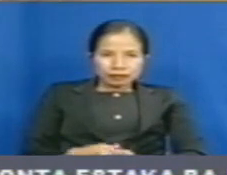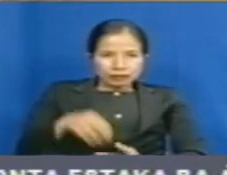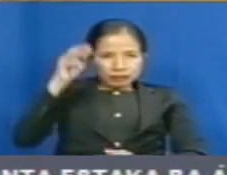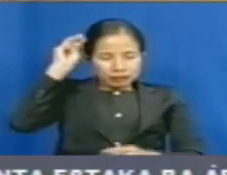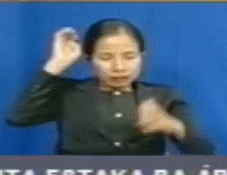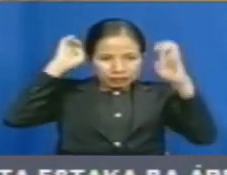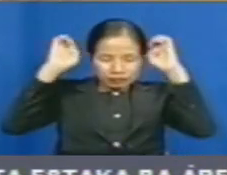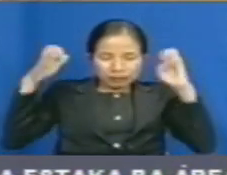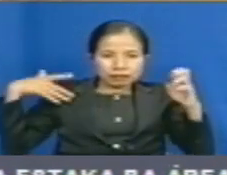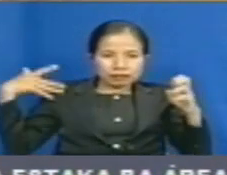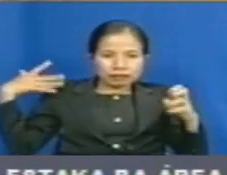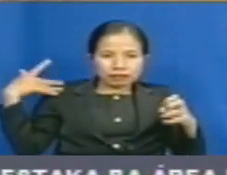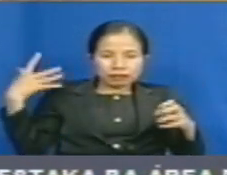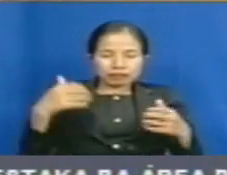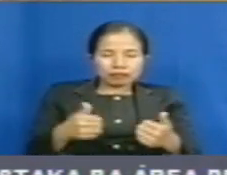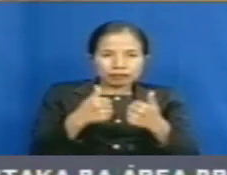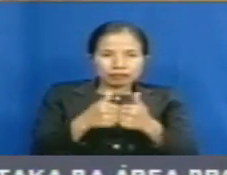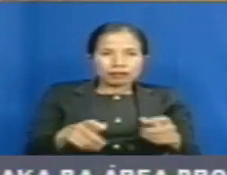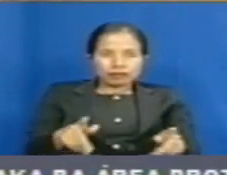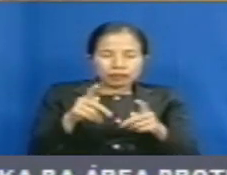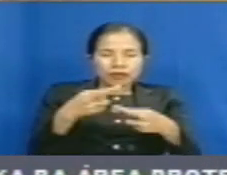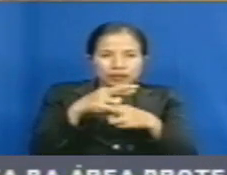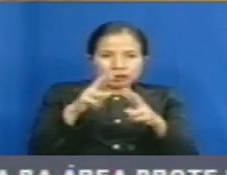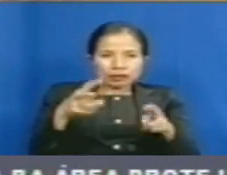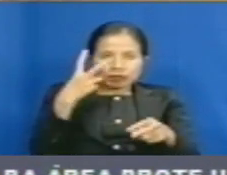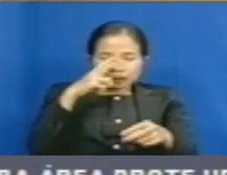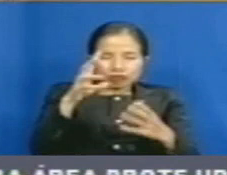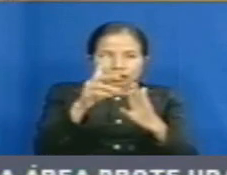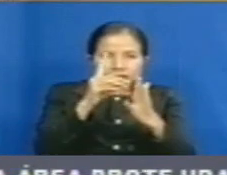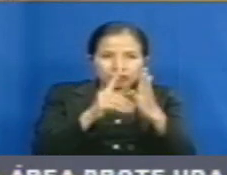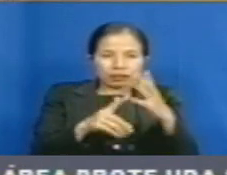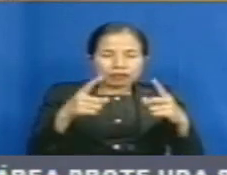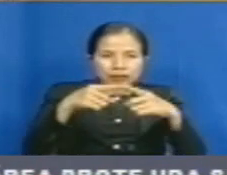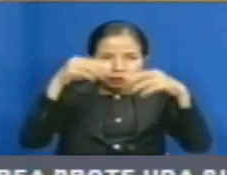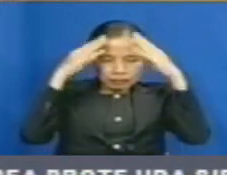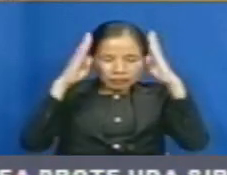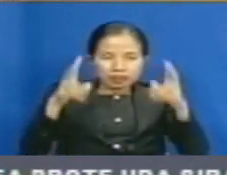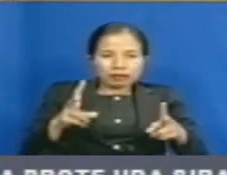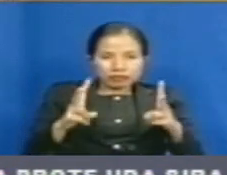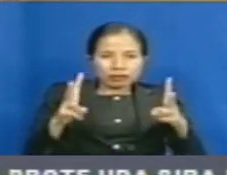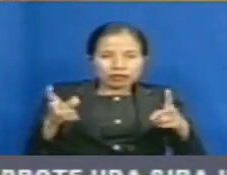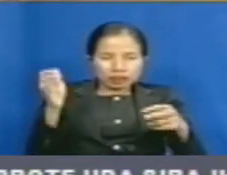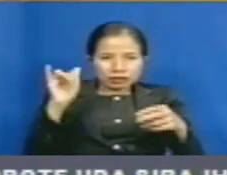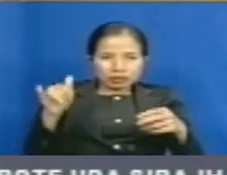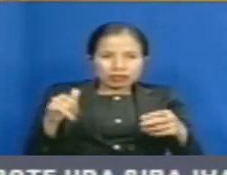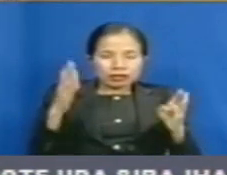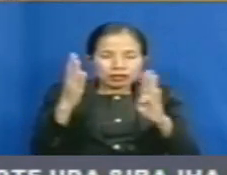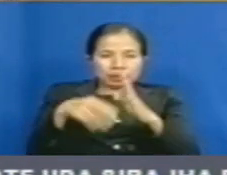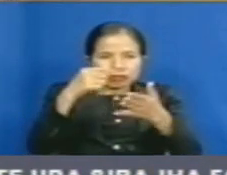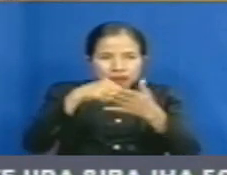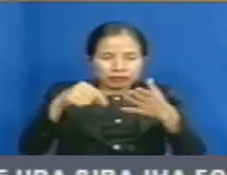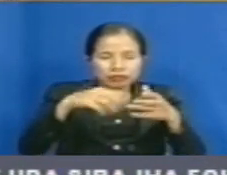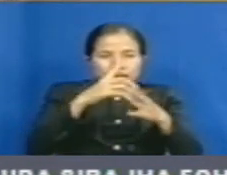Ministério da Educação, Juventude e Desporto publica resultado de verificação de dados para professores voluntários. Sira, sai contrato e